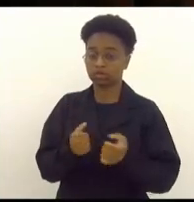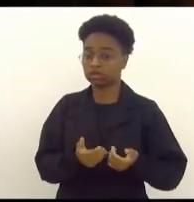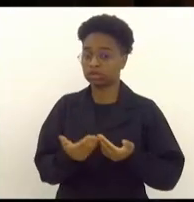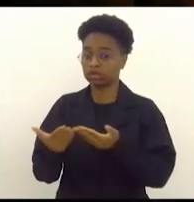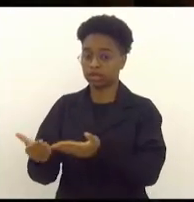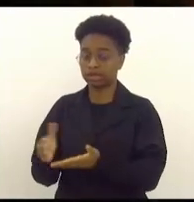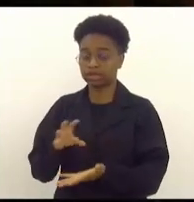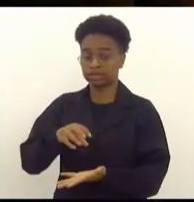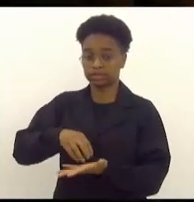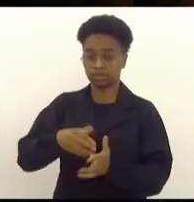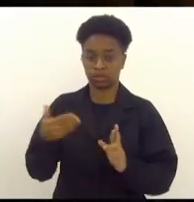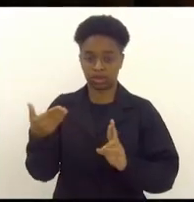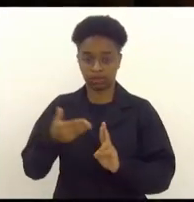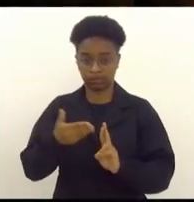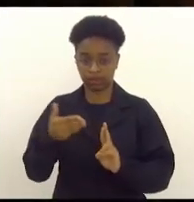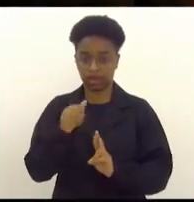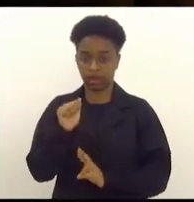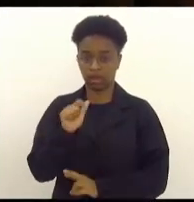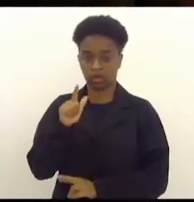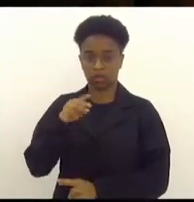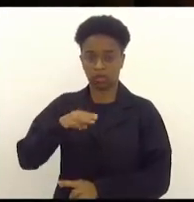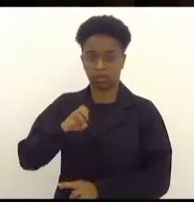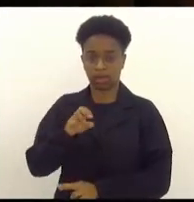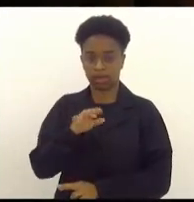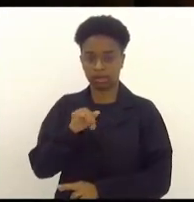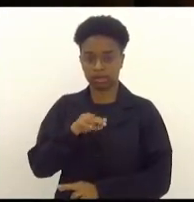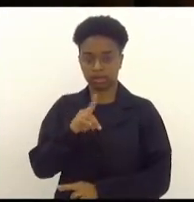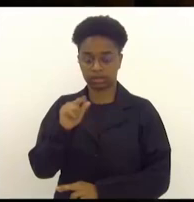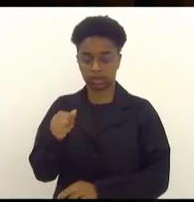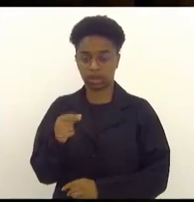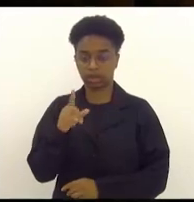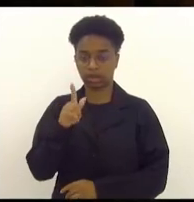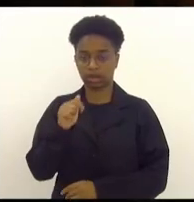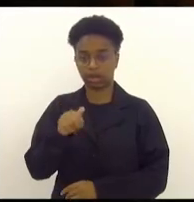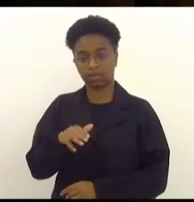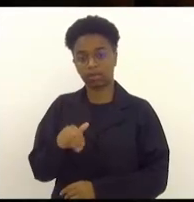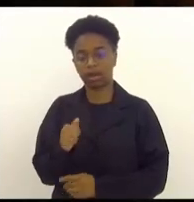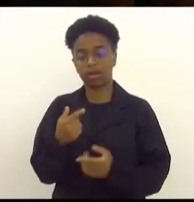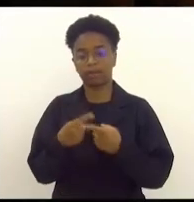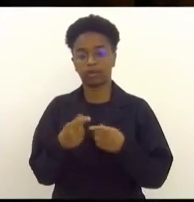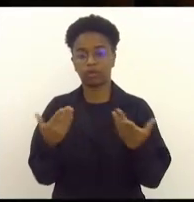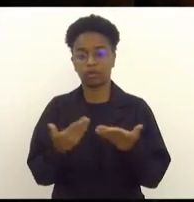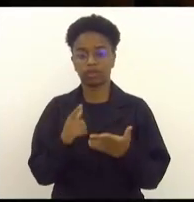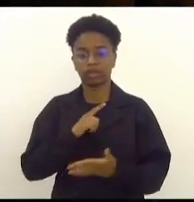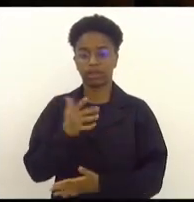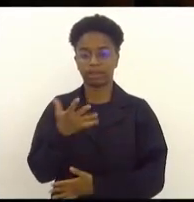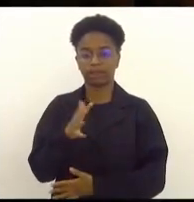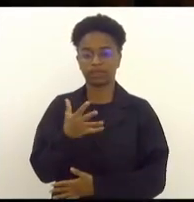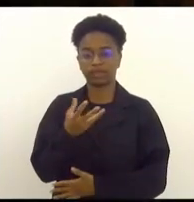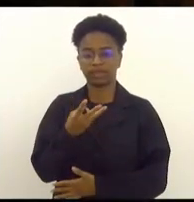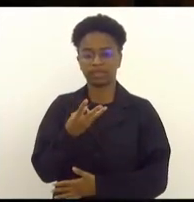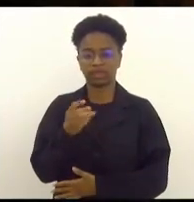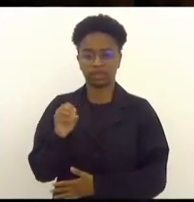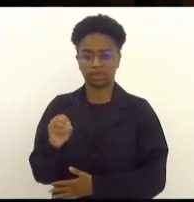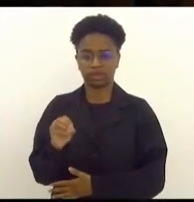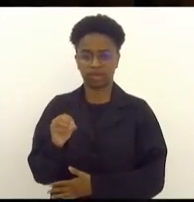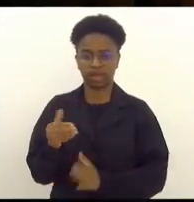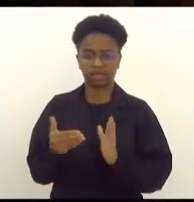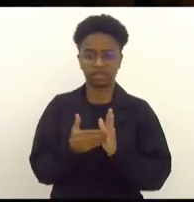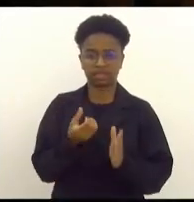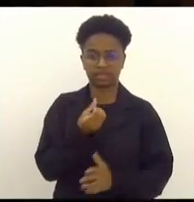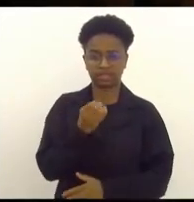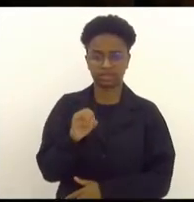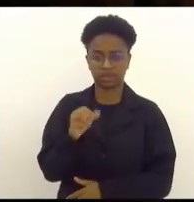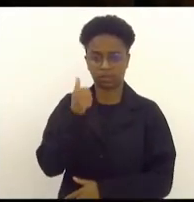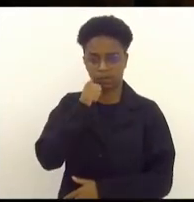o centro de referência Almerinda Gama que hoje tem ali cerca de 30 cerca de 30 a 60 mulheres